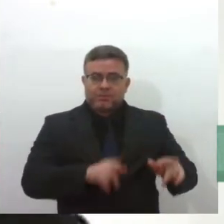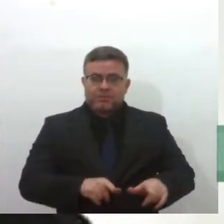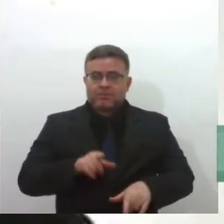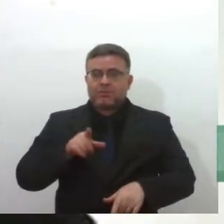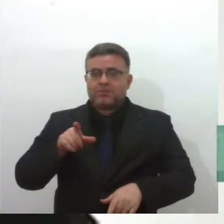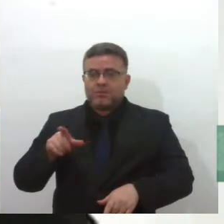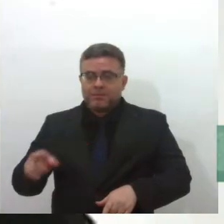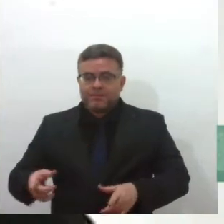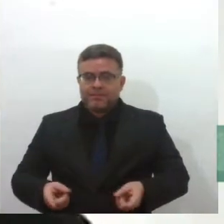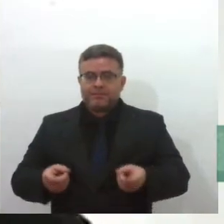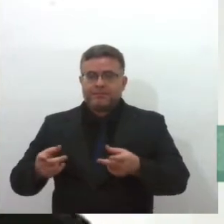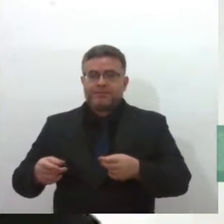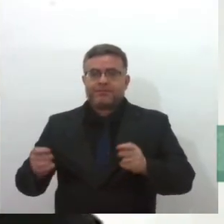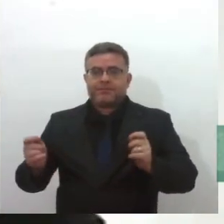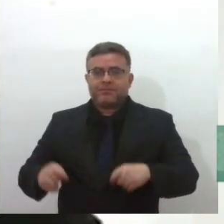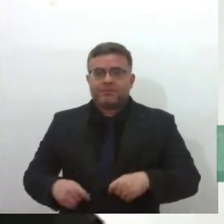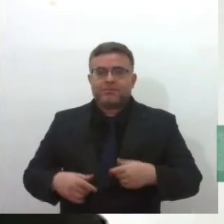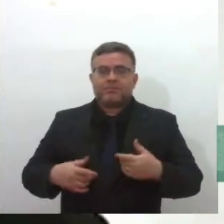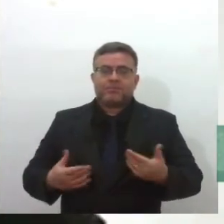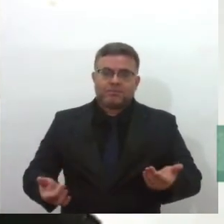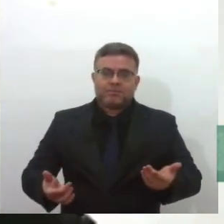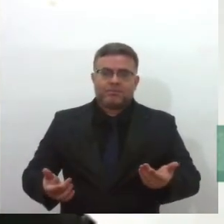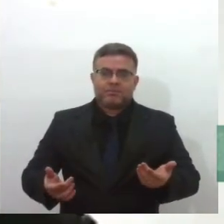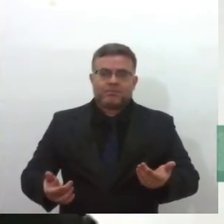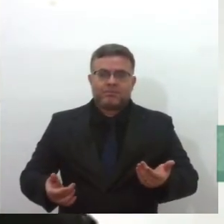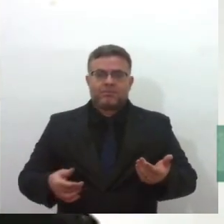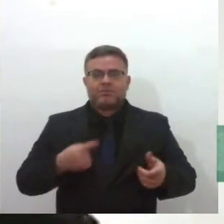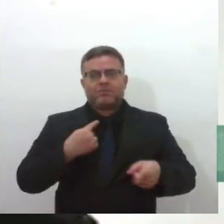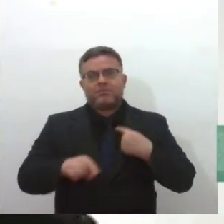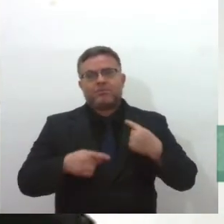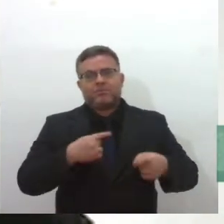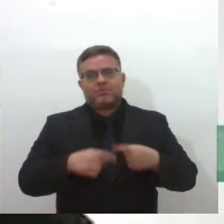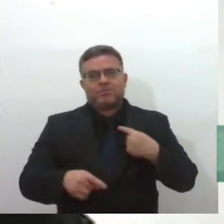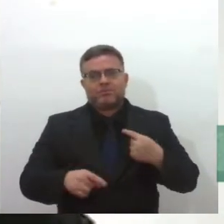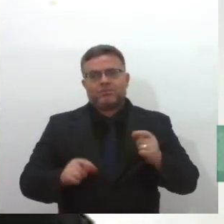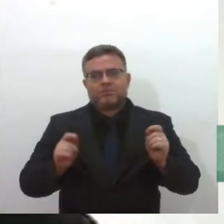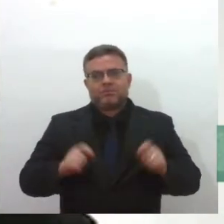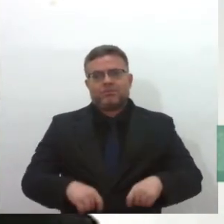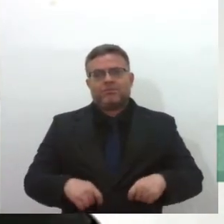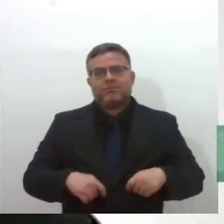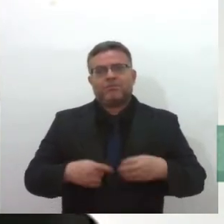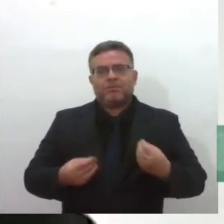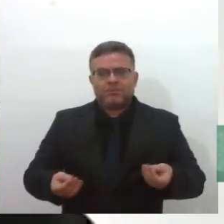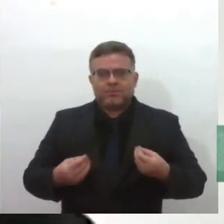vídeo ou vende, e que é uma conduta de maior reprovabilidade e reconhecidamente como